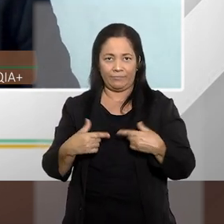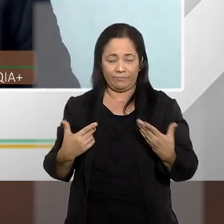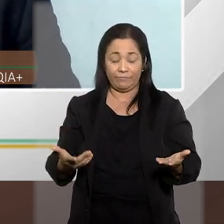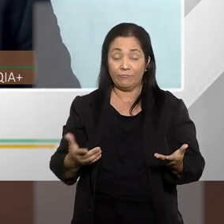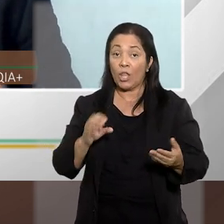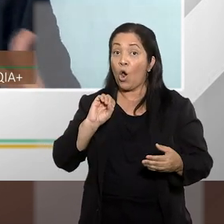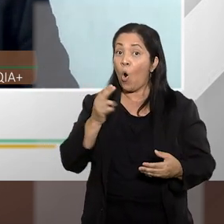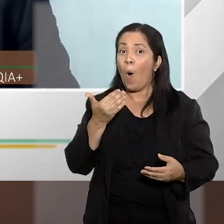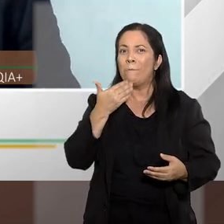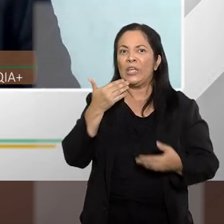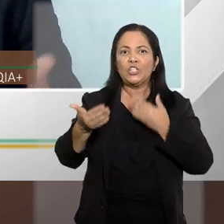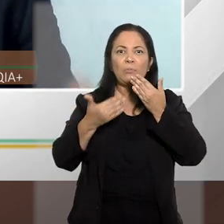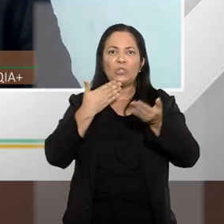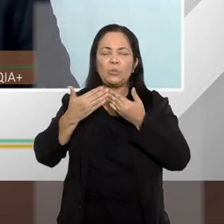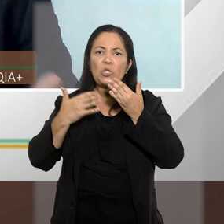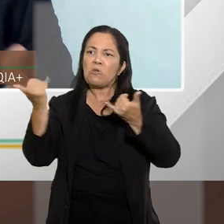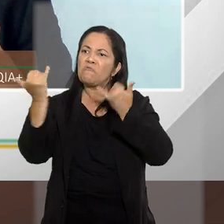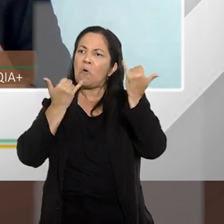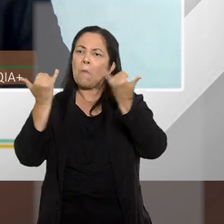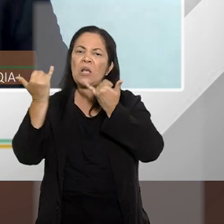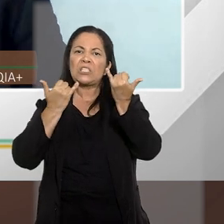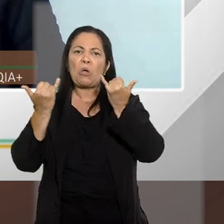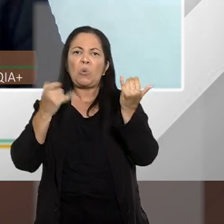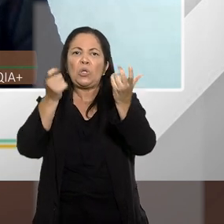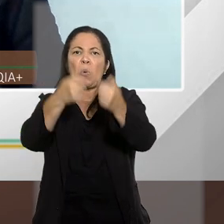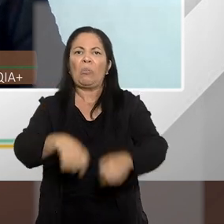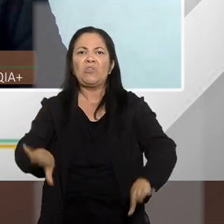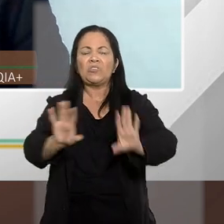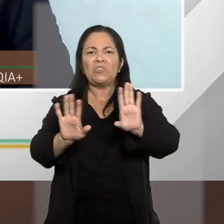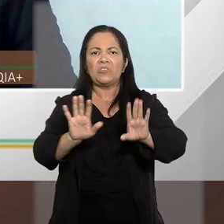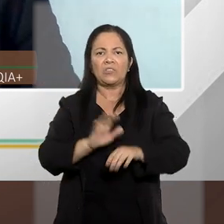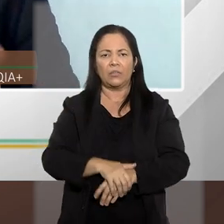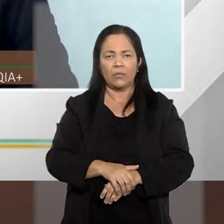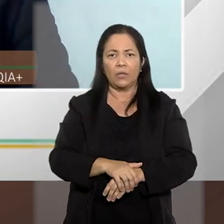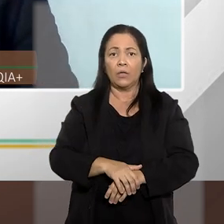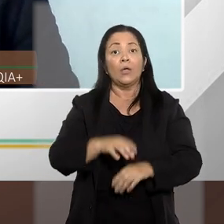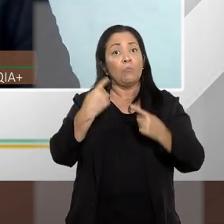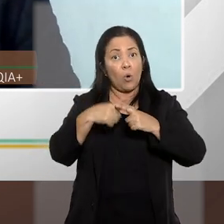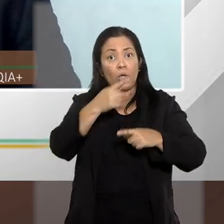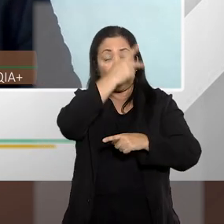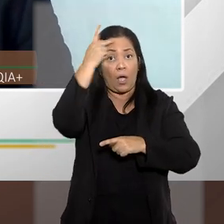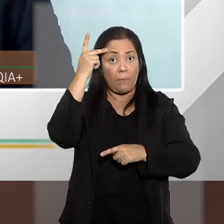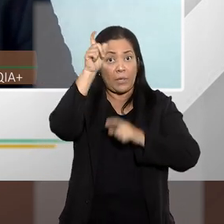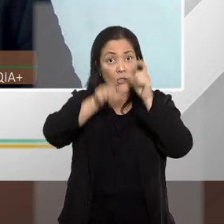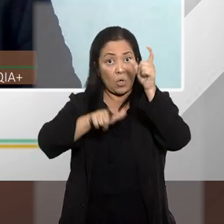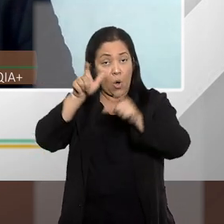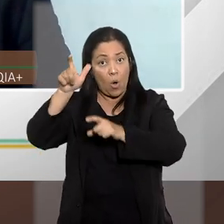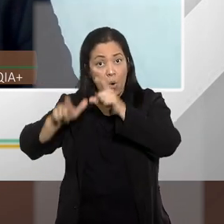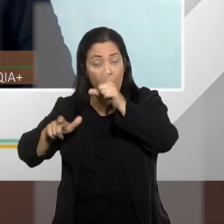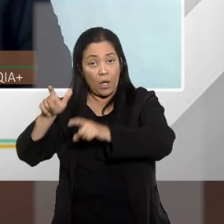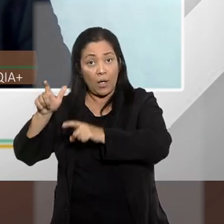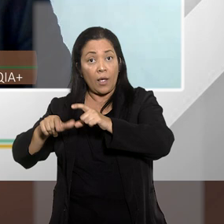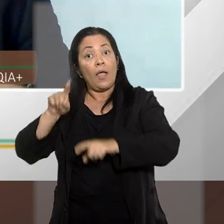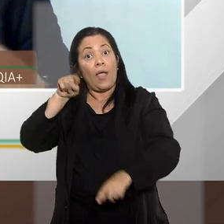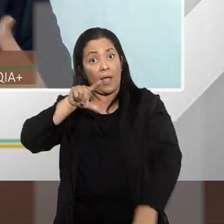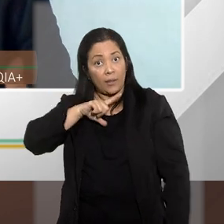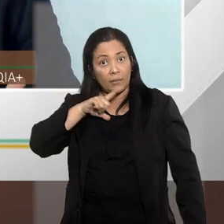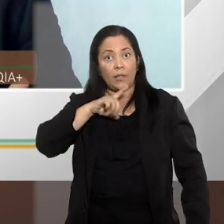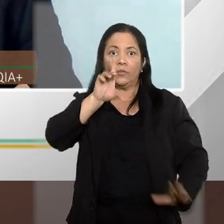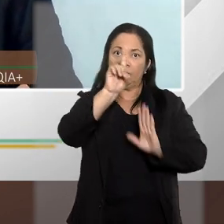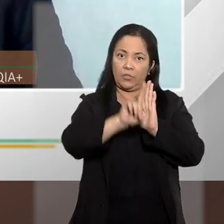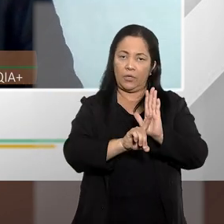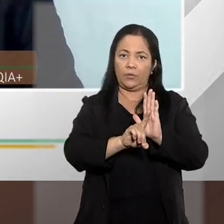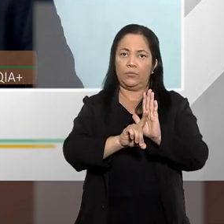desnecessárias para que a pessoa possa ter o seu direito de ser colônia, o seu direito de existir reconhecido. Então,